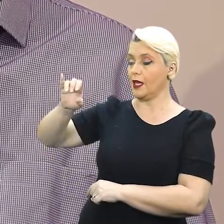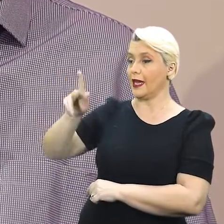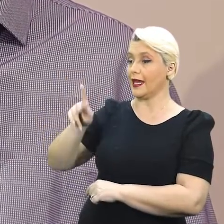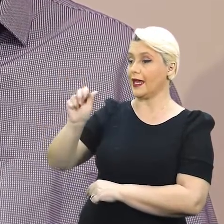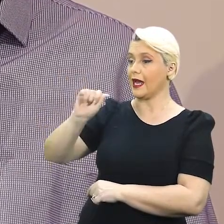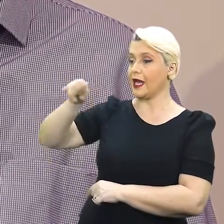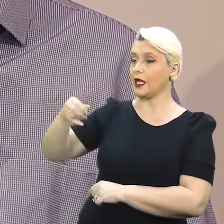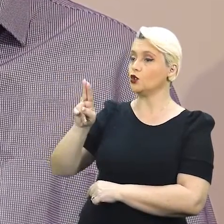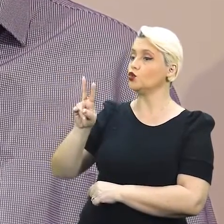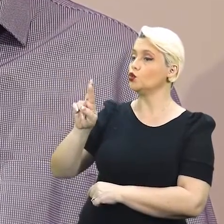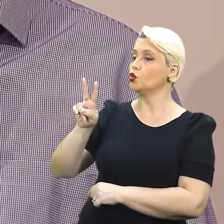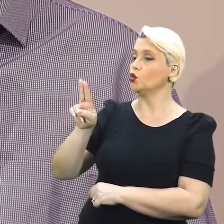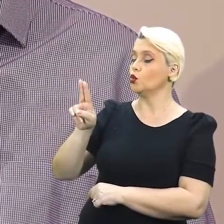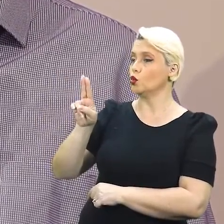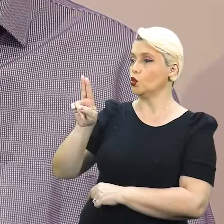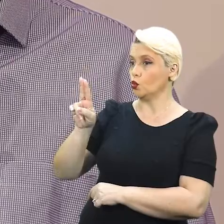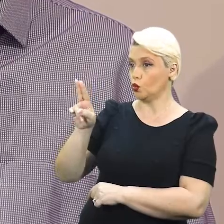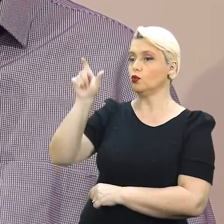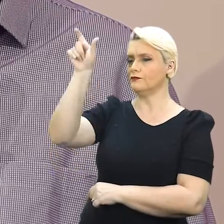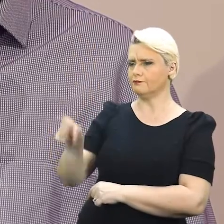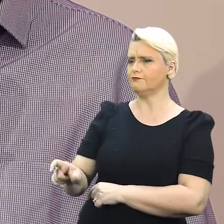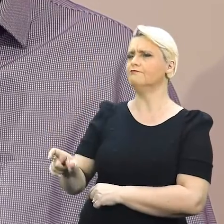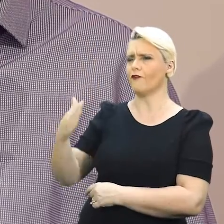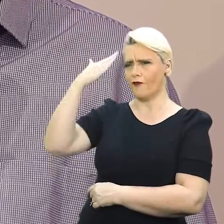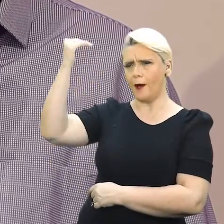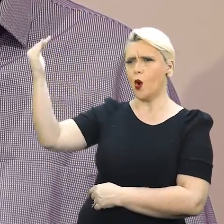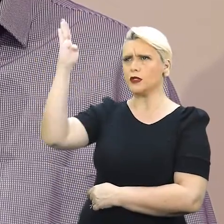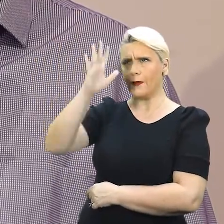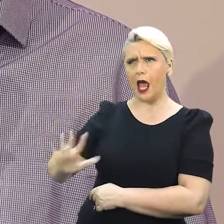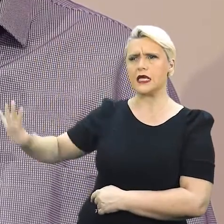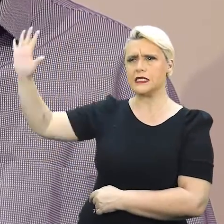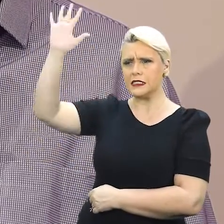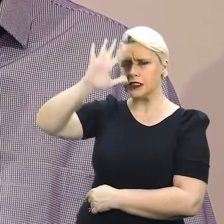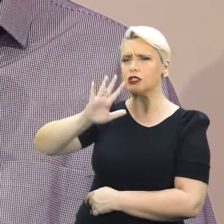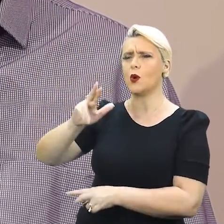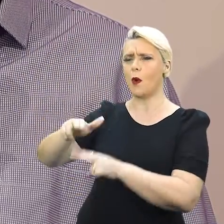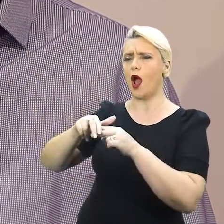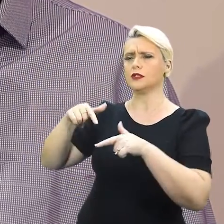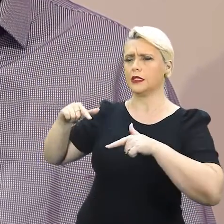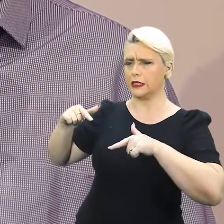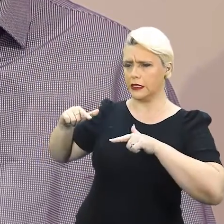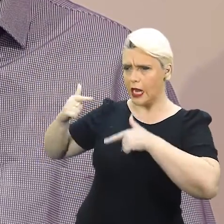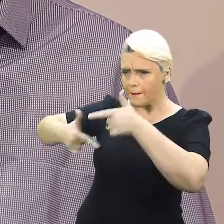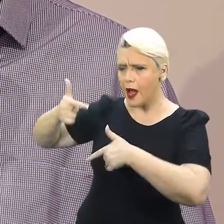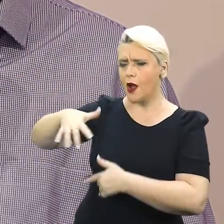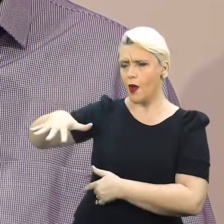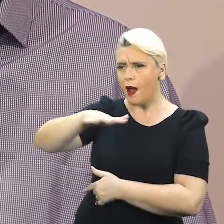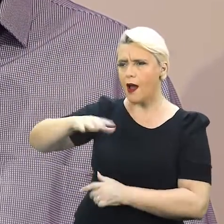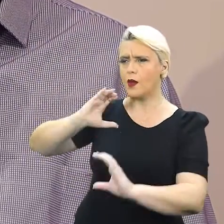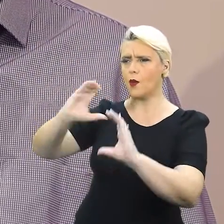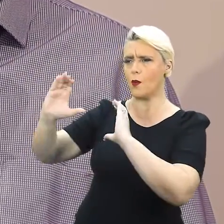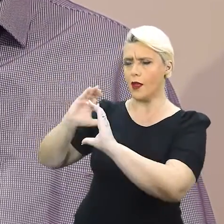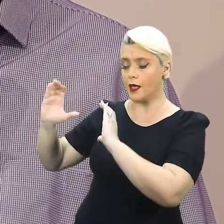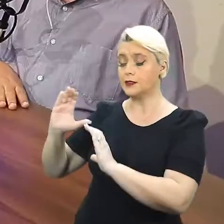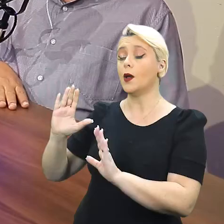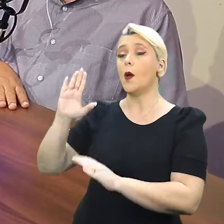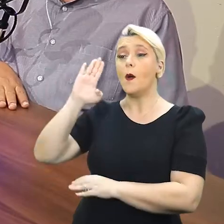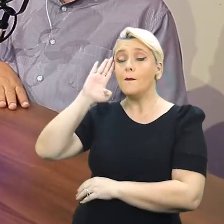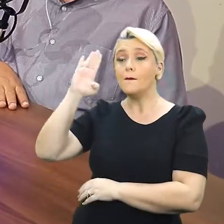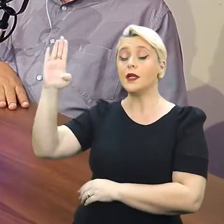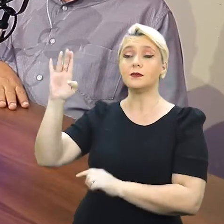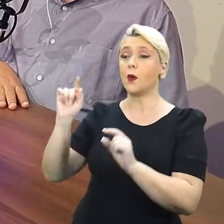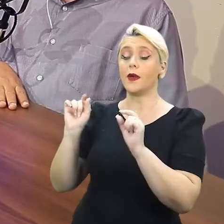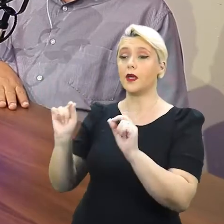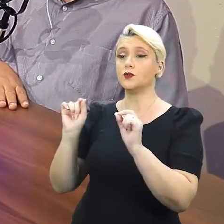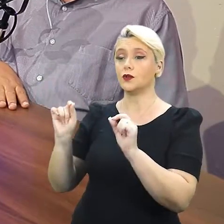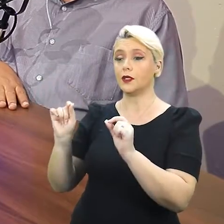figura muito conhecida no Brasil inteiro pelo seu trabalho na comunicação,